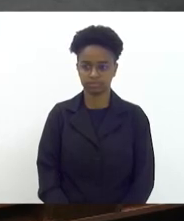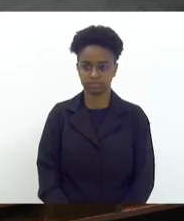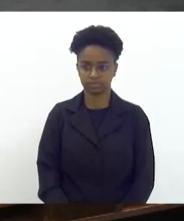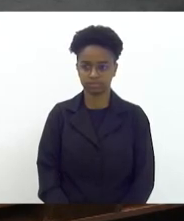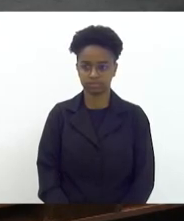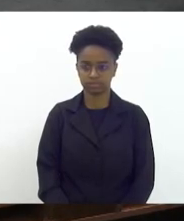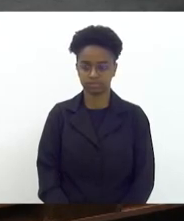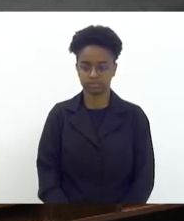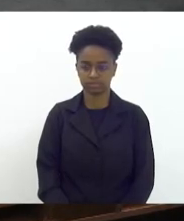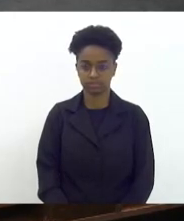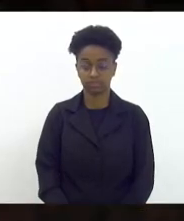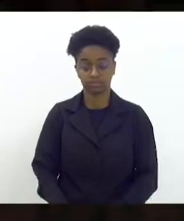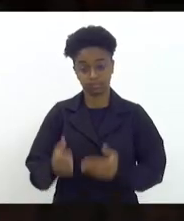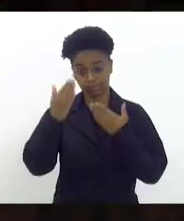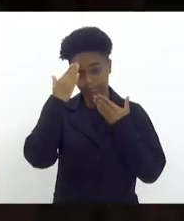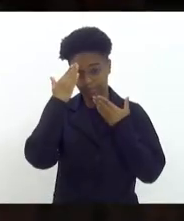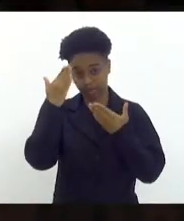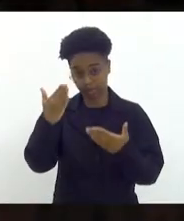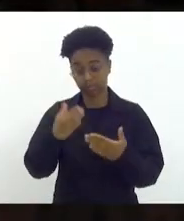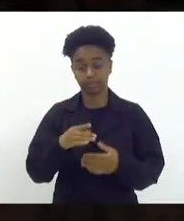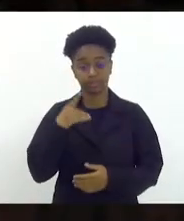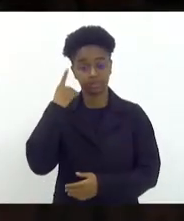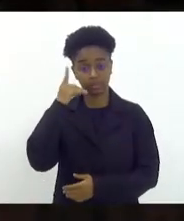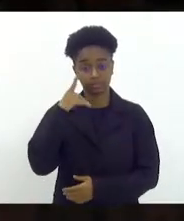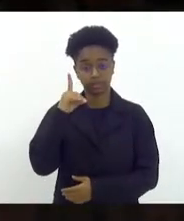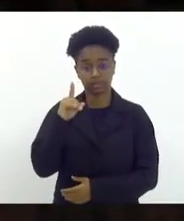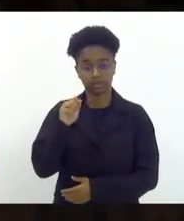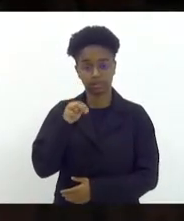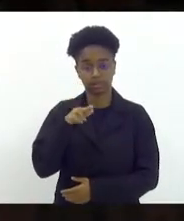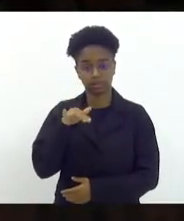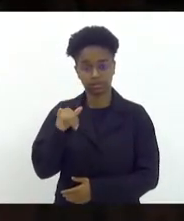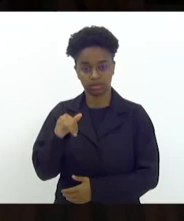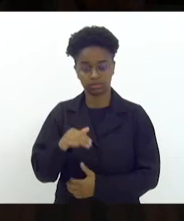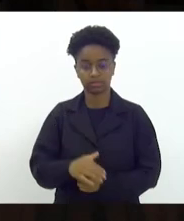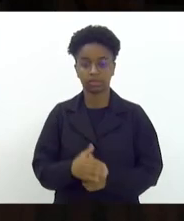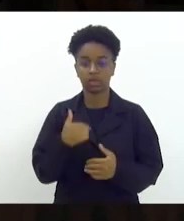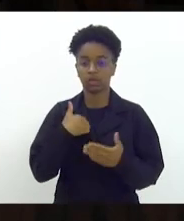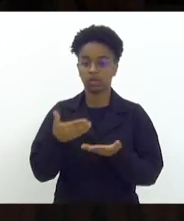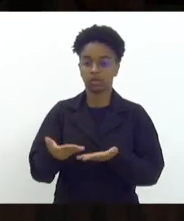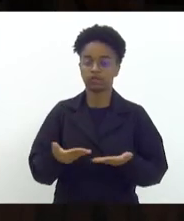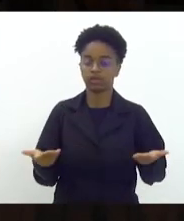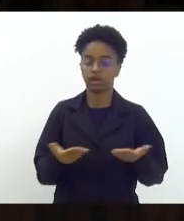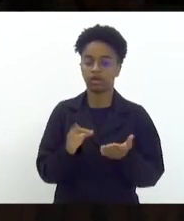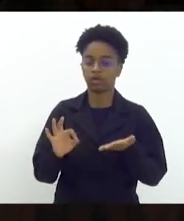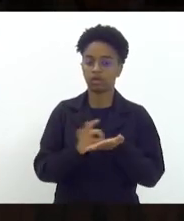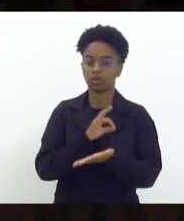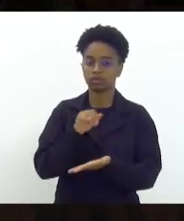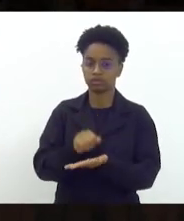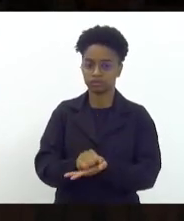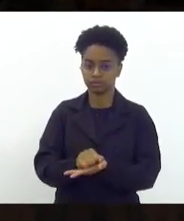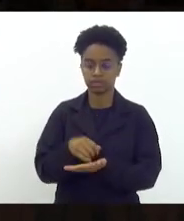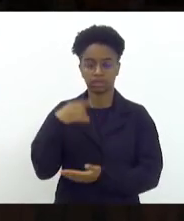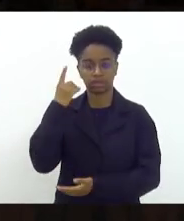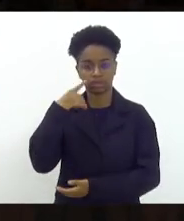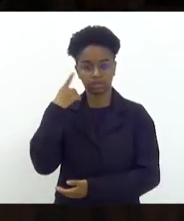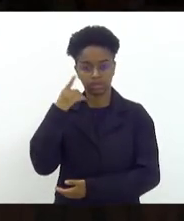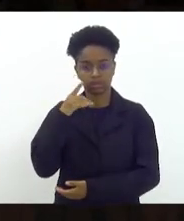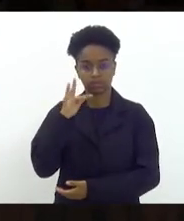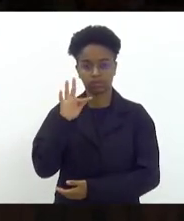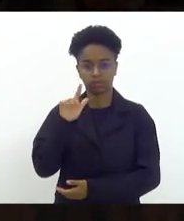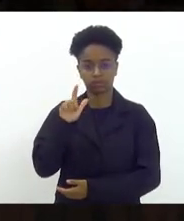Muito obrigado deputada Dani Balbi convido o próximo morador escrito Deputado